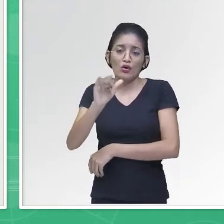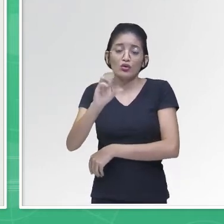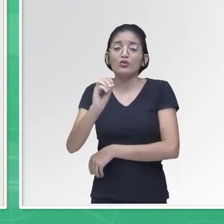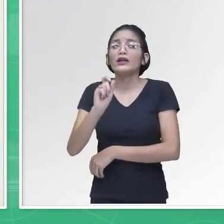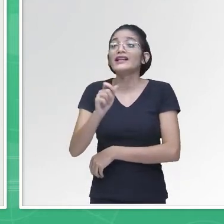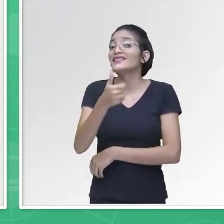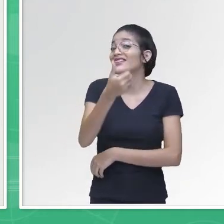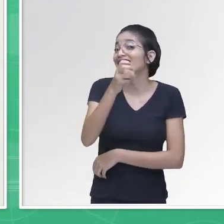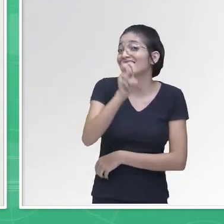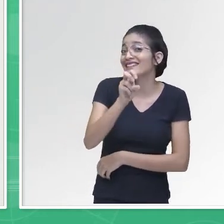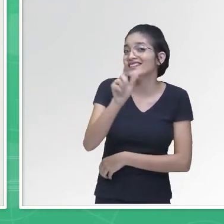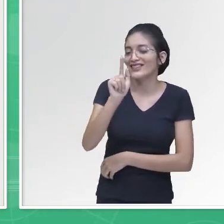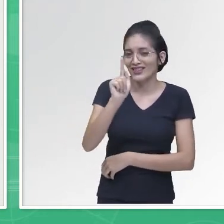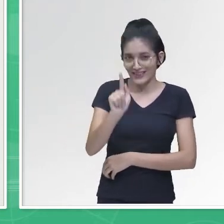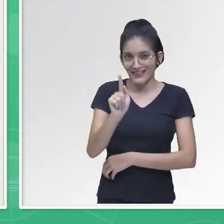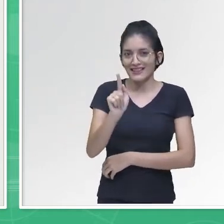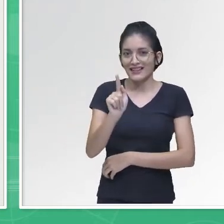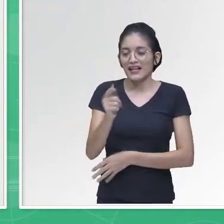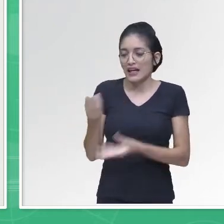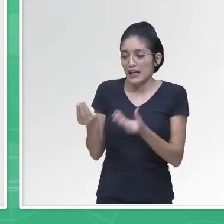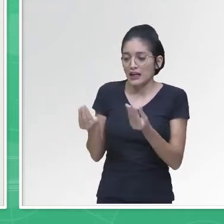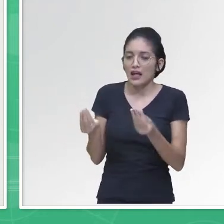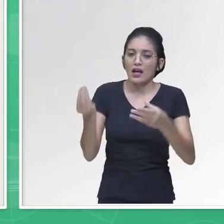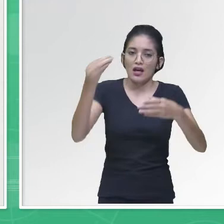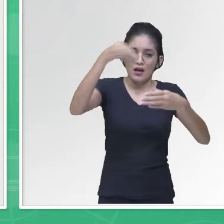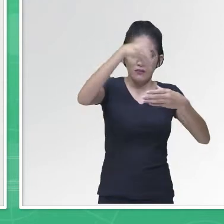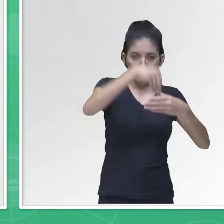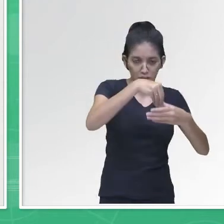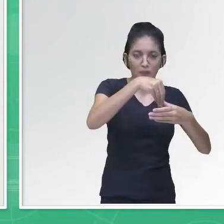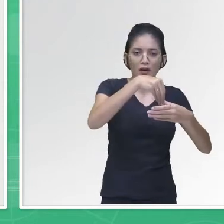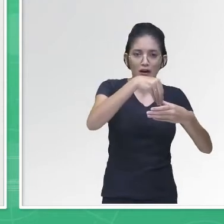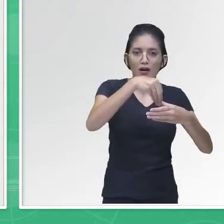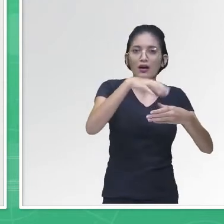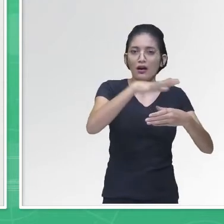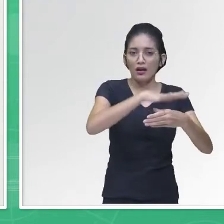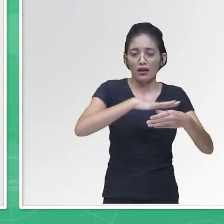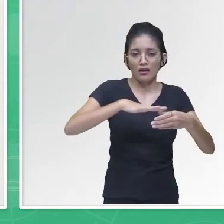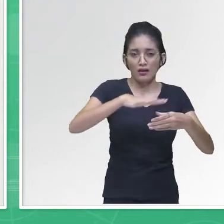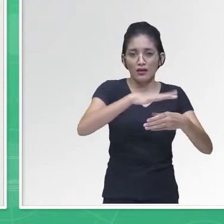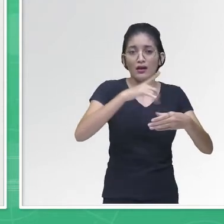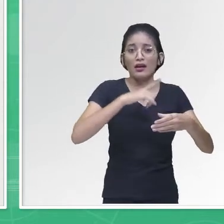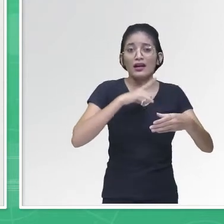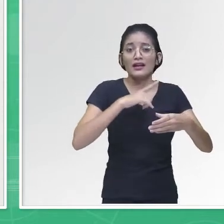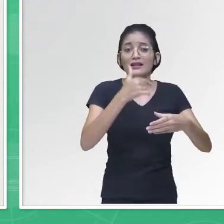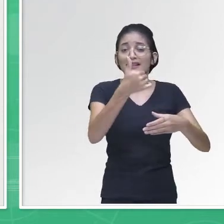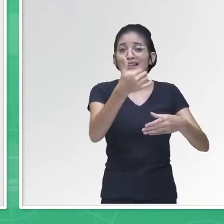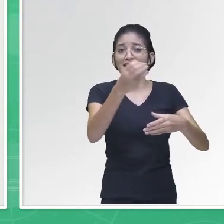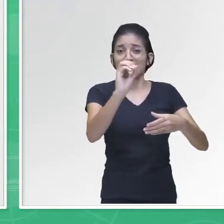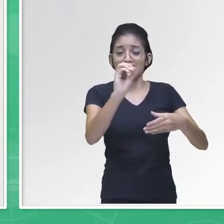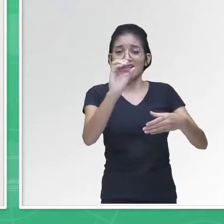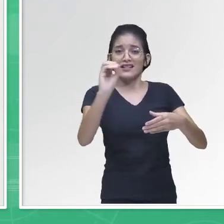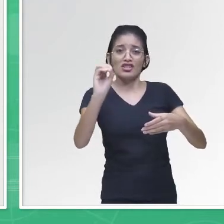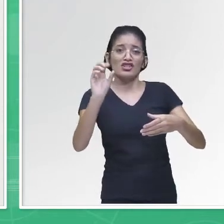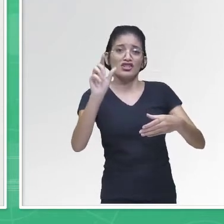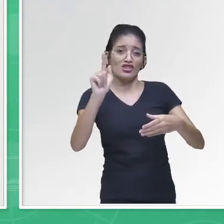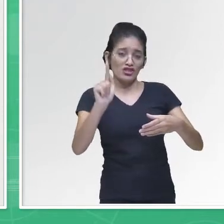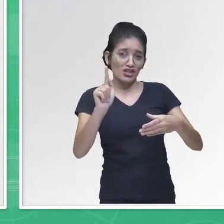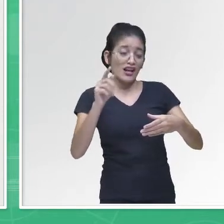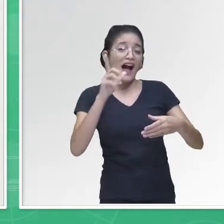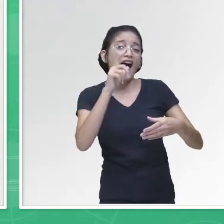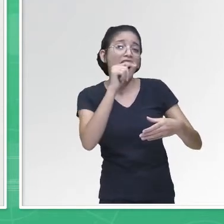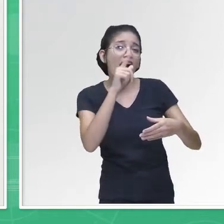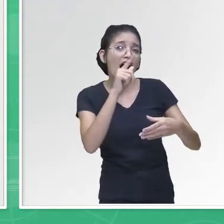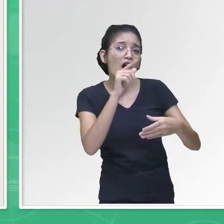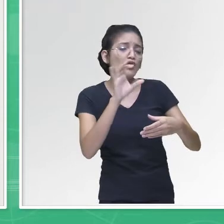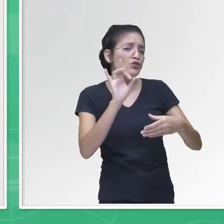gramas, né? Ele quer adicionar aqui nesse recipiente que contém 100 gramas de água,